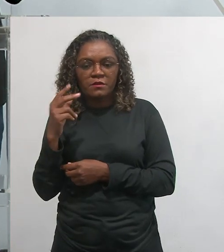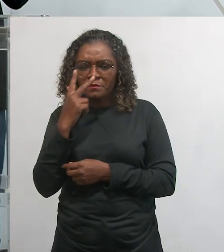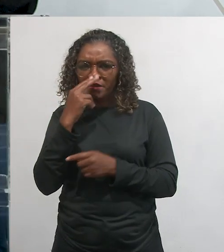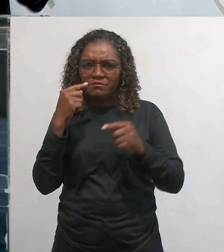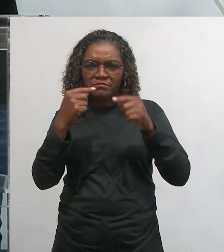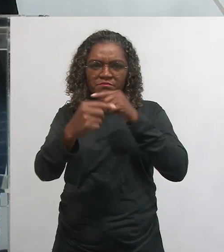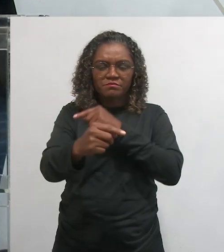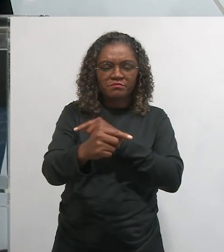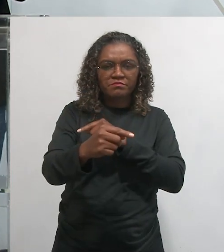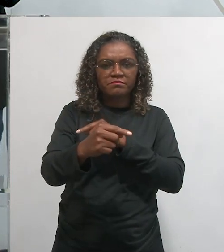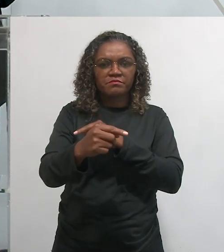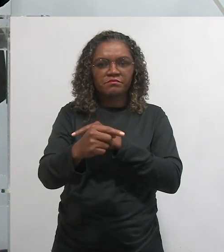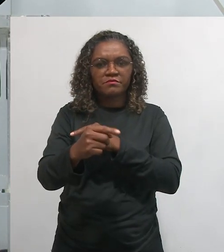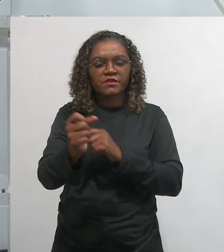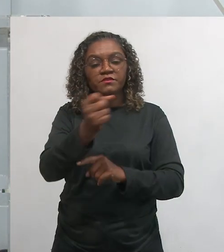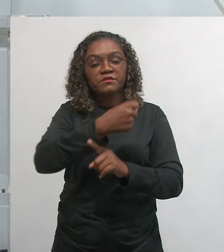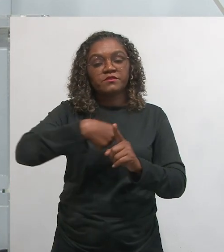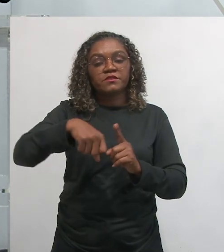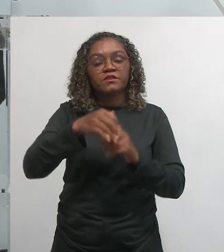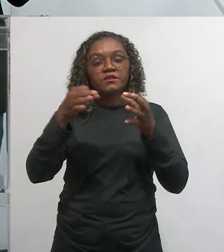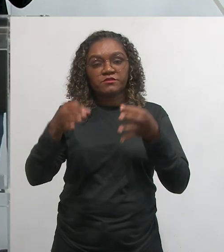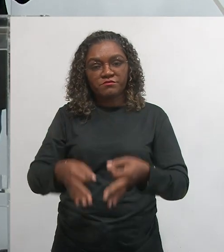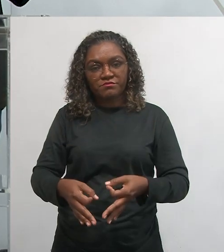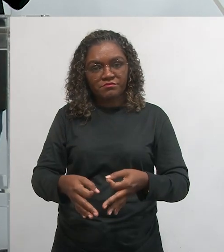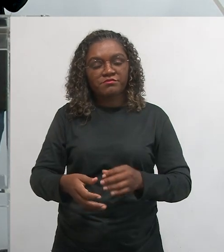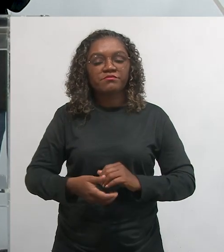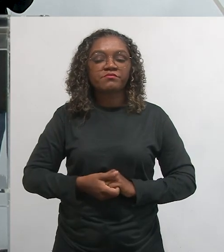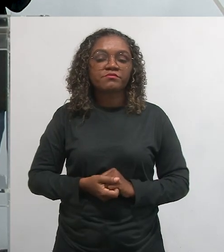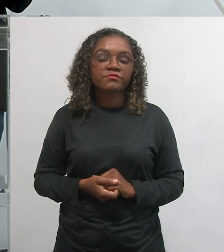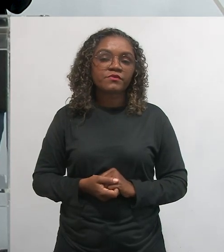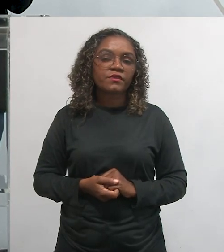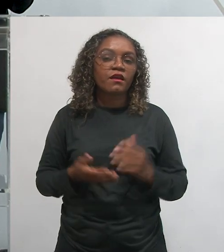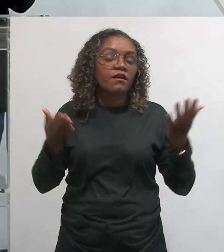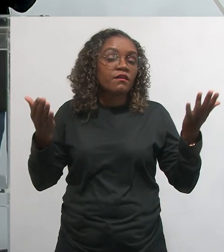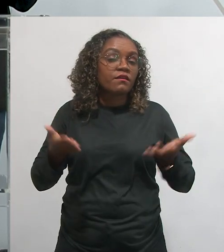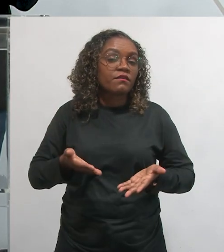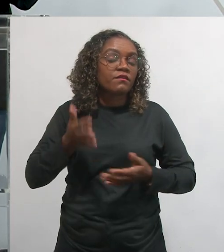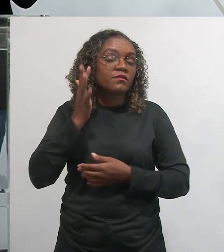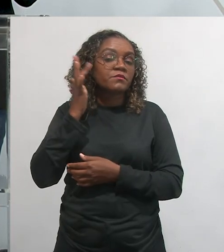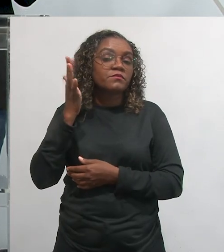um desvirtuamento de uma sociedade justa. Até a narrativa tem que ser mudada.